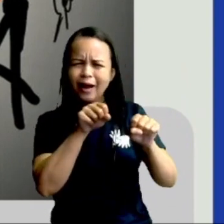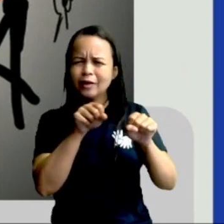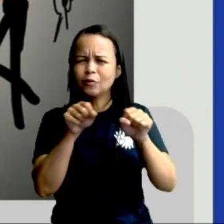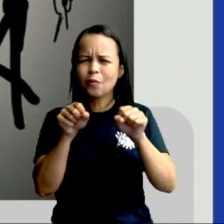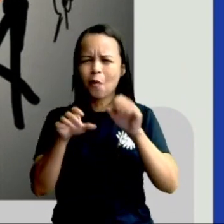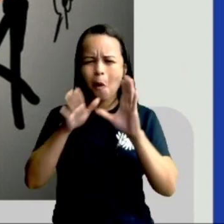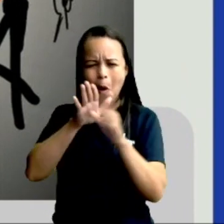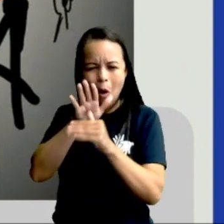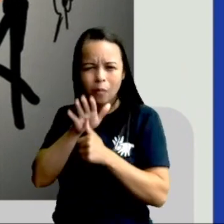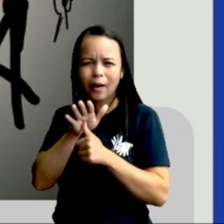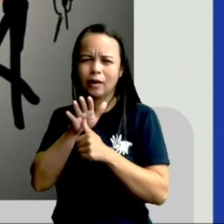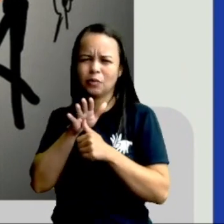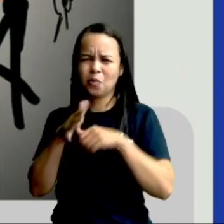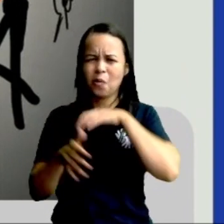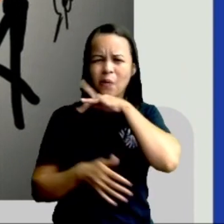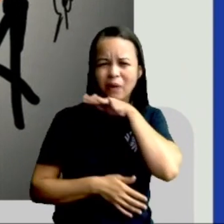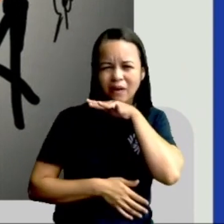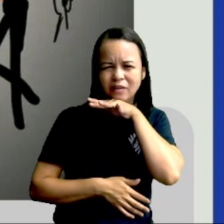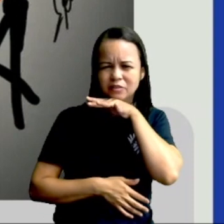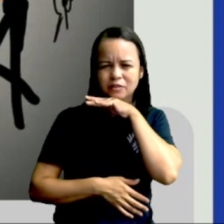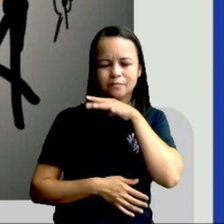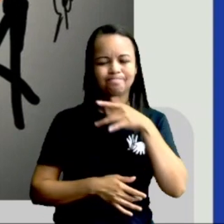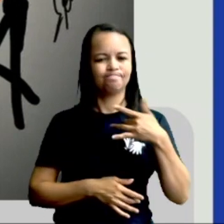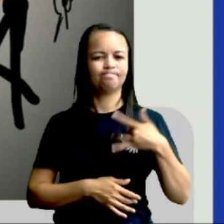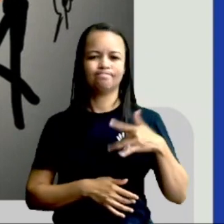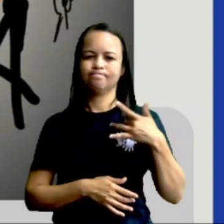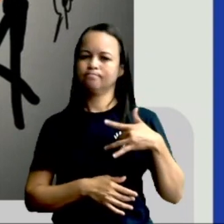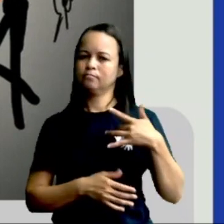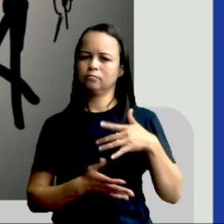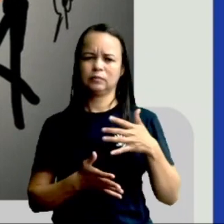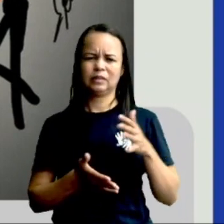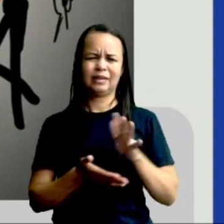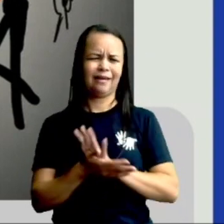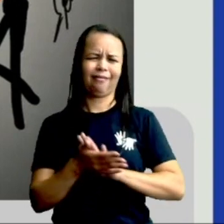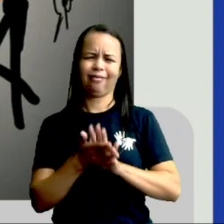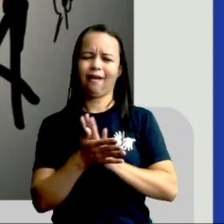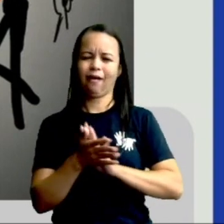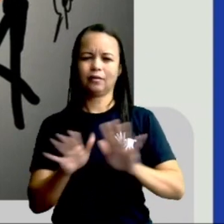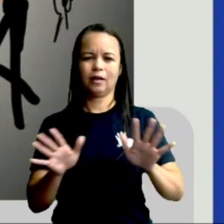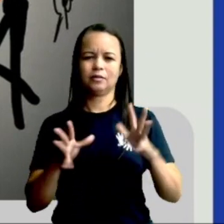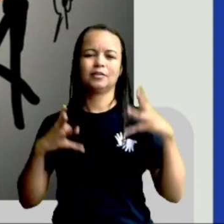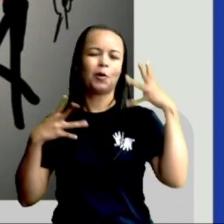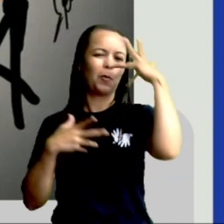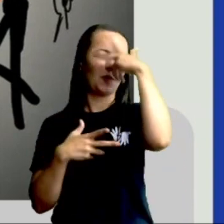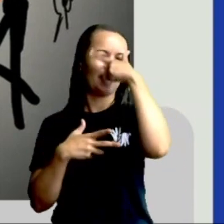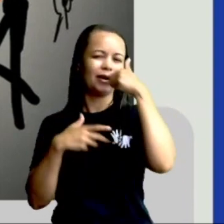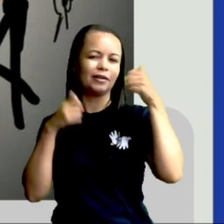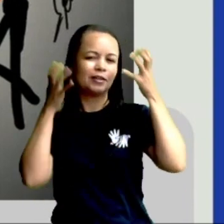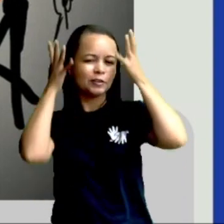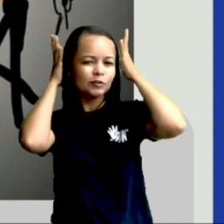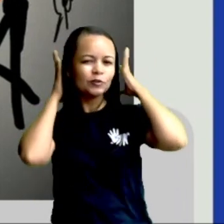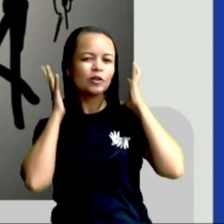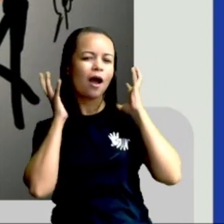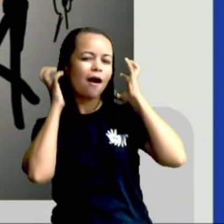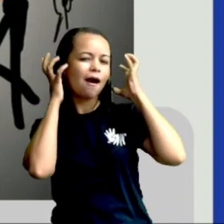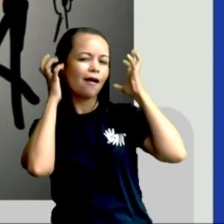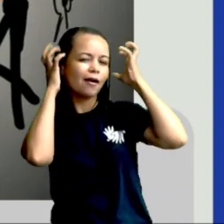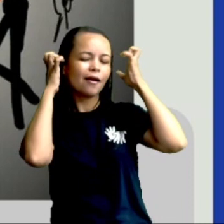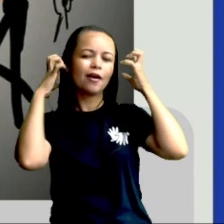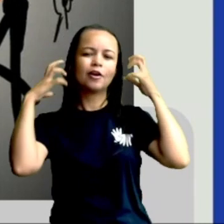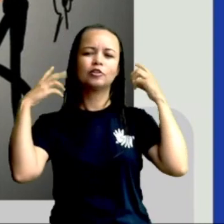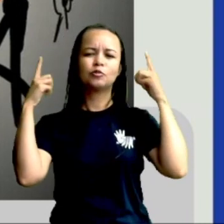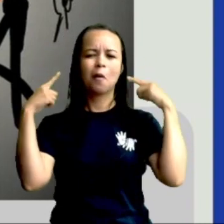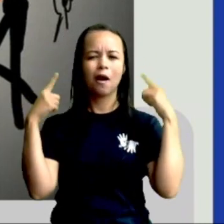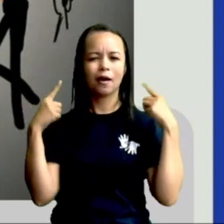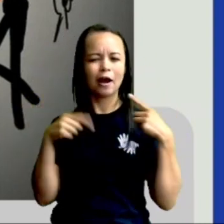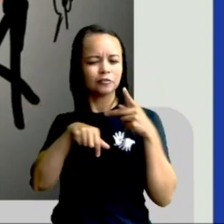roubaram e são ruins, coitados, que nada, são lindos, crespos,